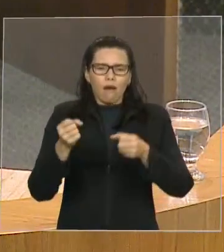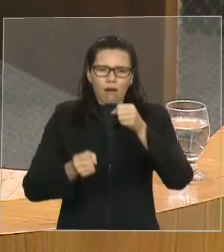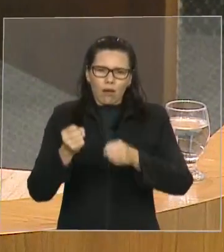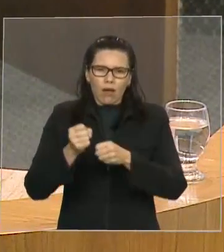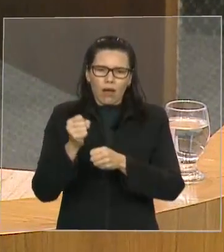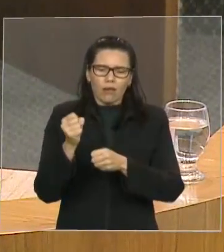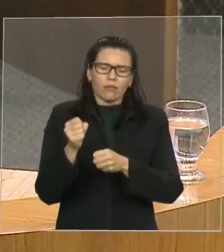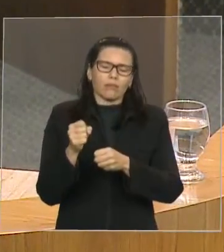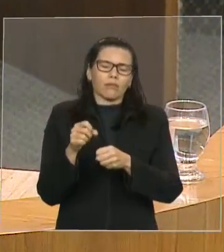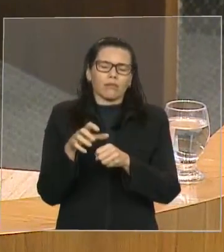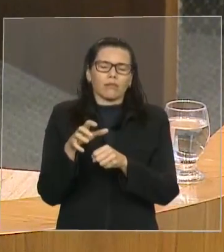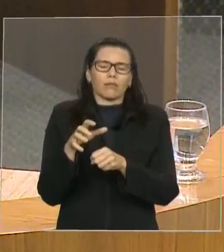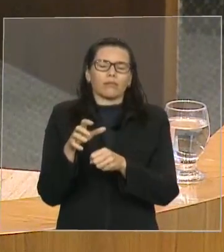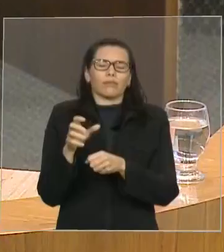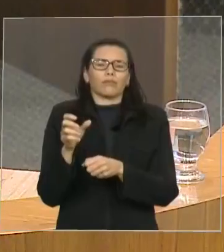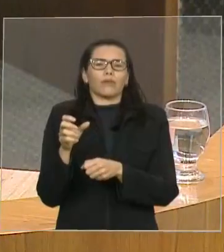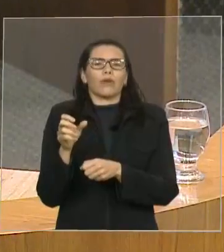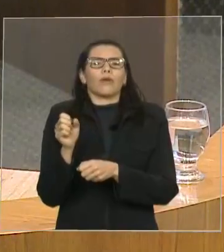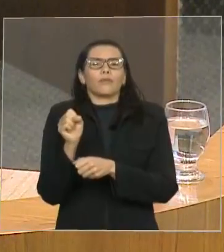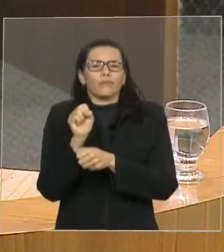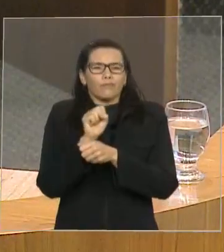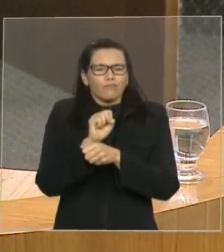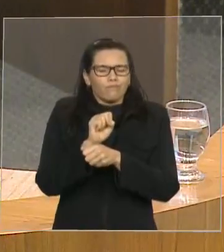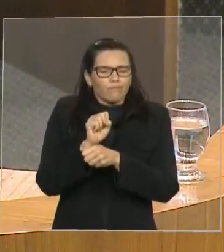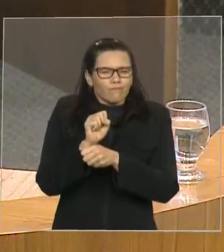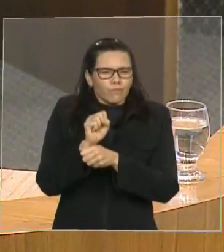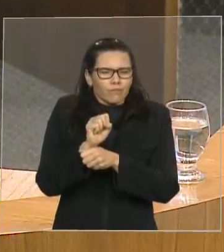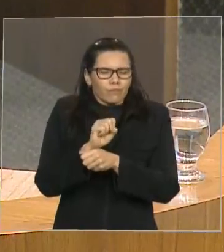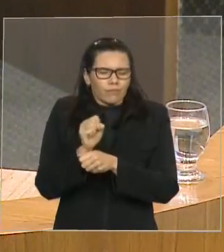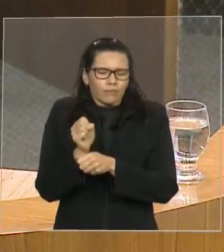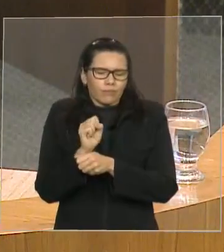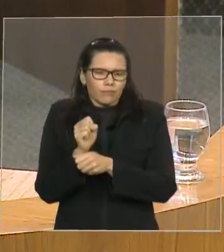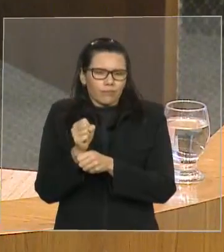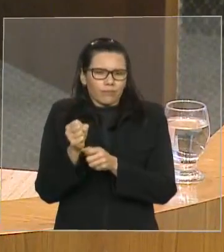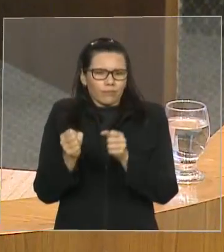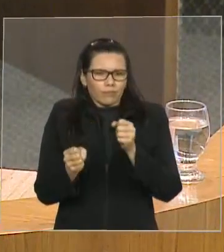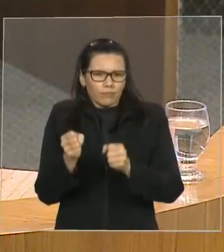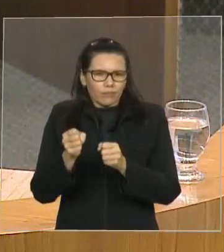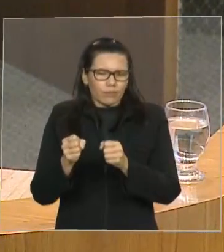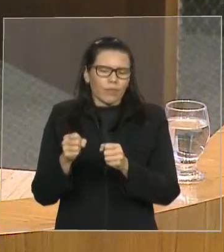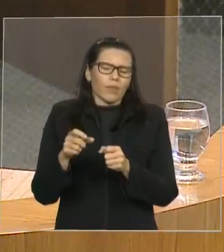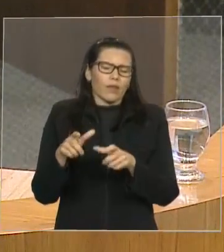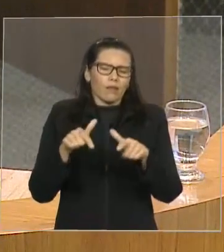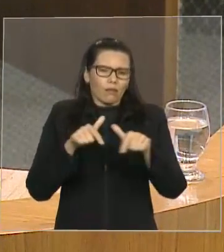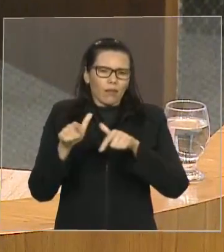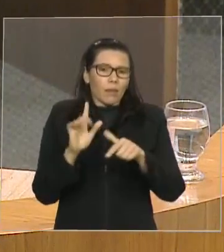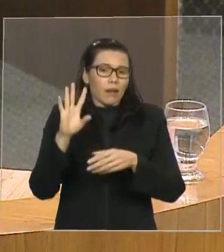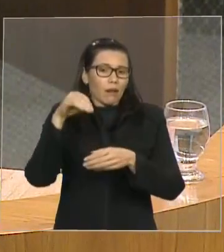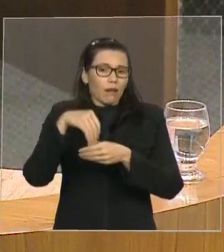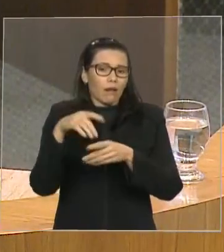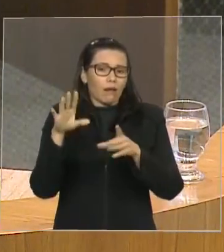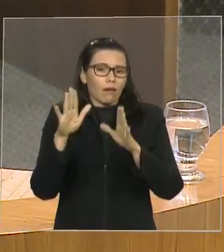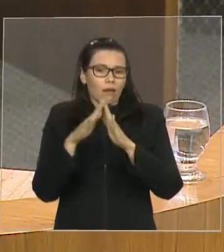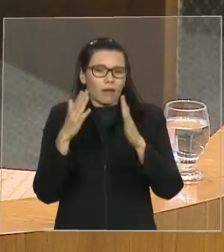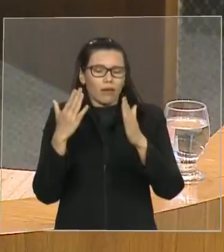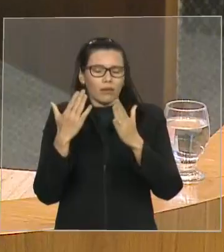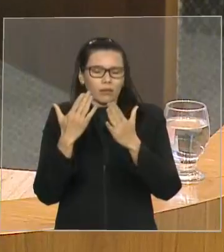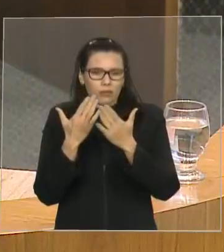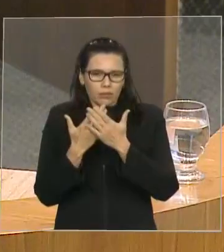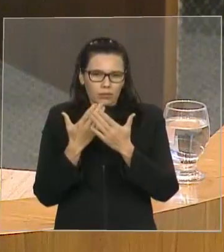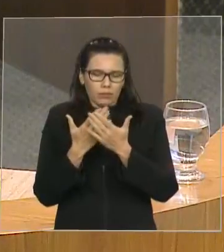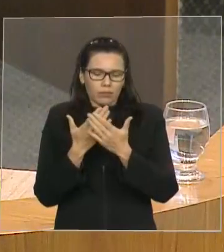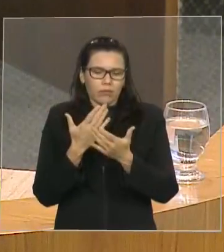principalmente aqui em São Luís, que nós trabalhamos dentro das escolas, ou em torno das escolas, com o apoio e